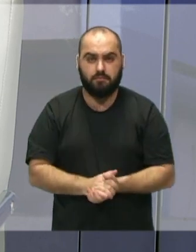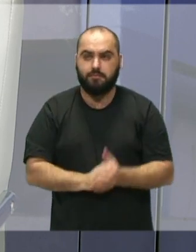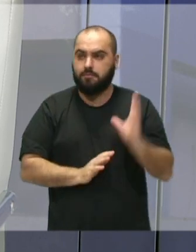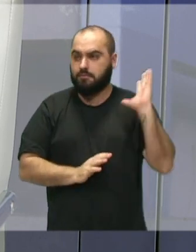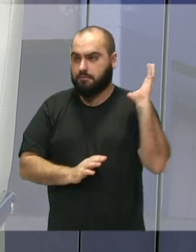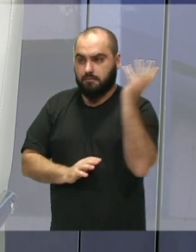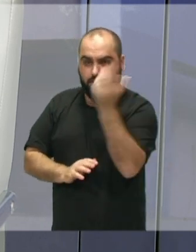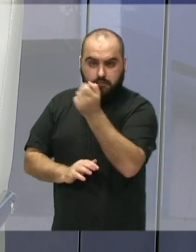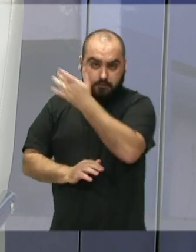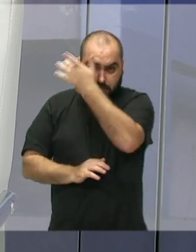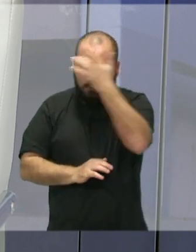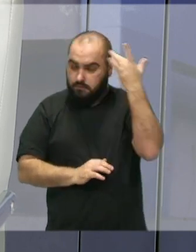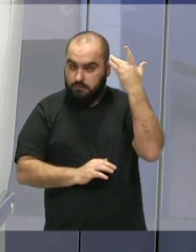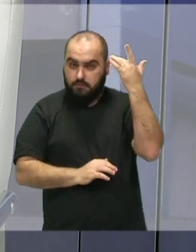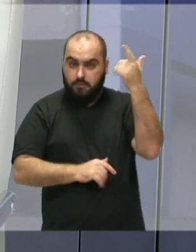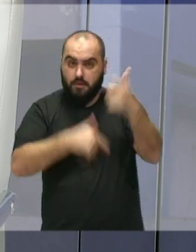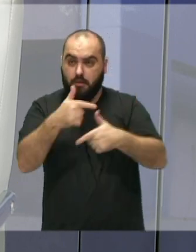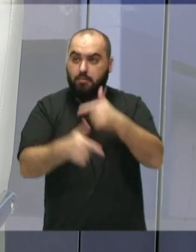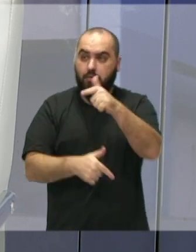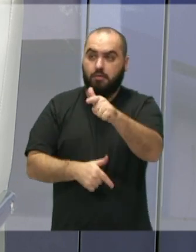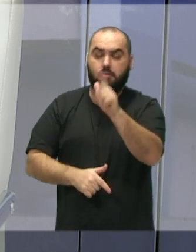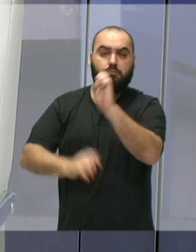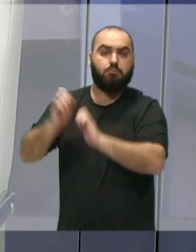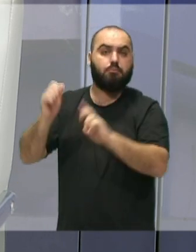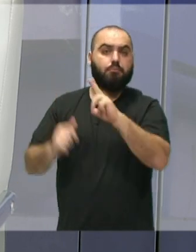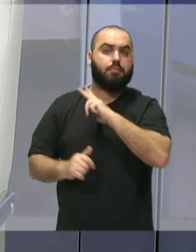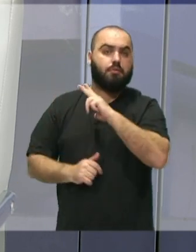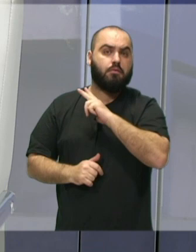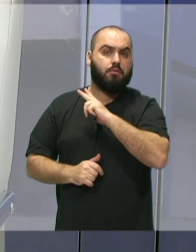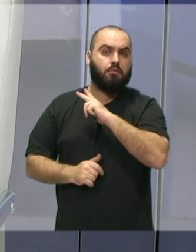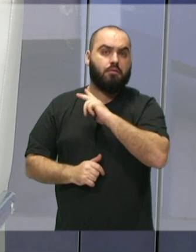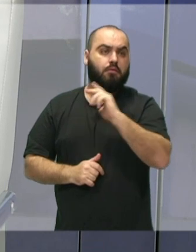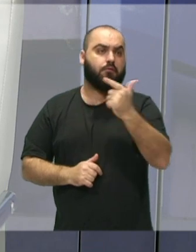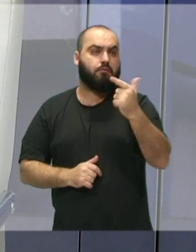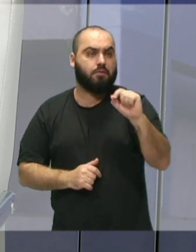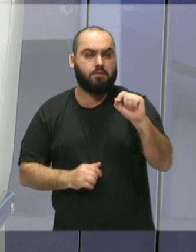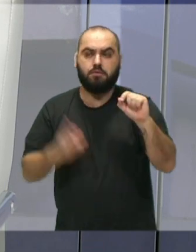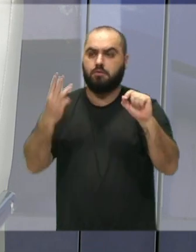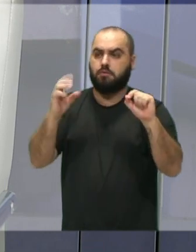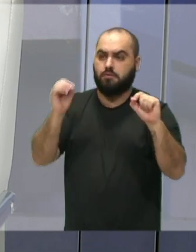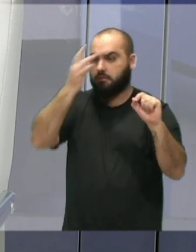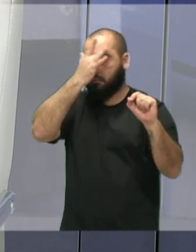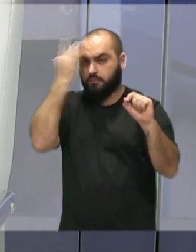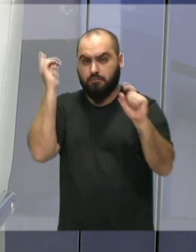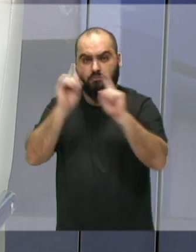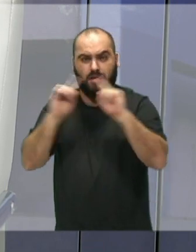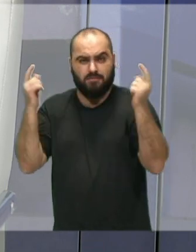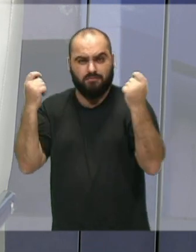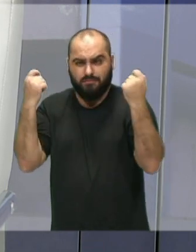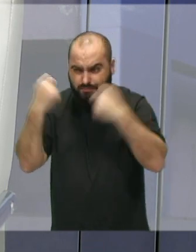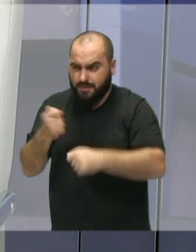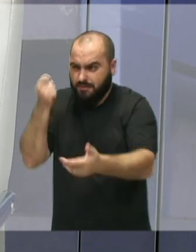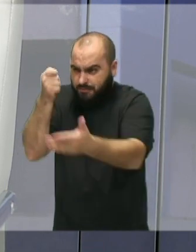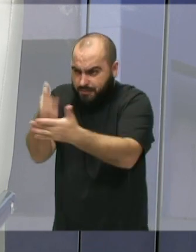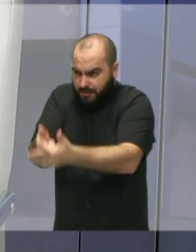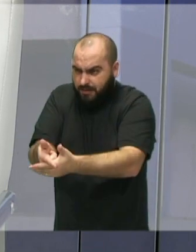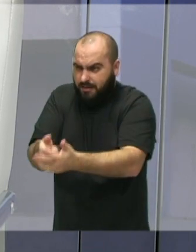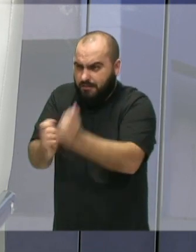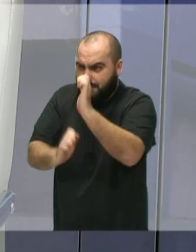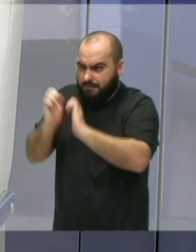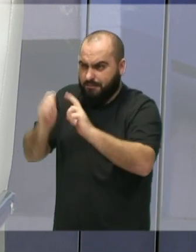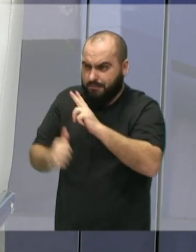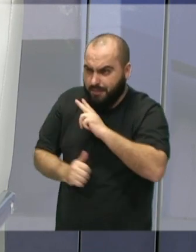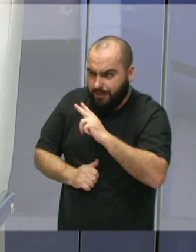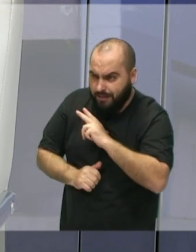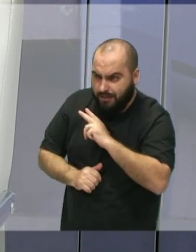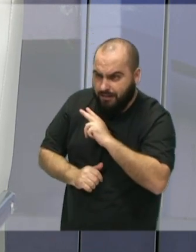são pessoas terceirizadas. Deve ter 20, 30 pessoas fazendo isso. Mas tem necessidade de a gente pagar terceirizado para isso? Se